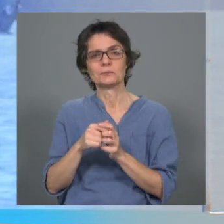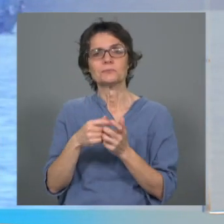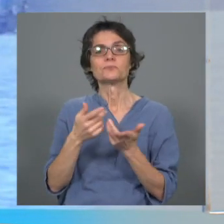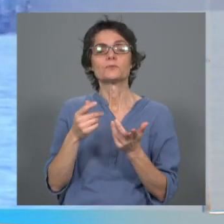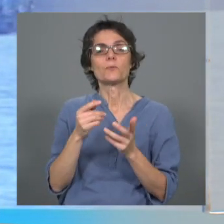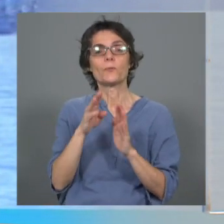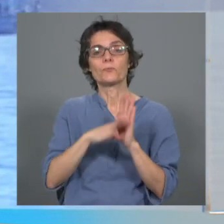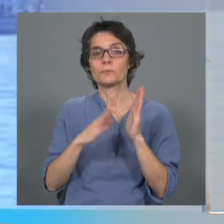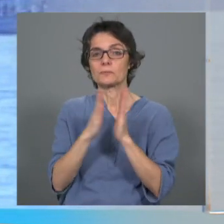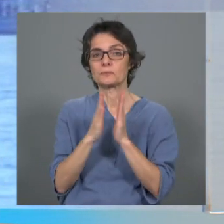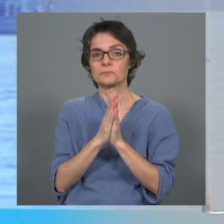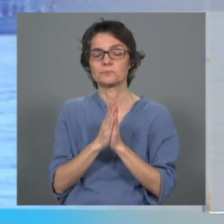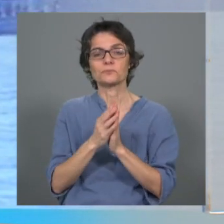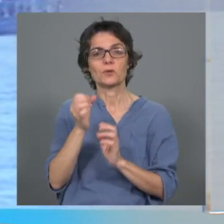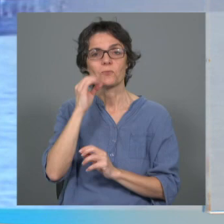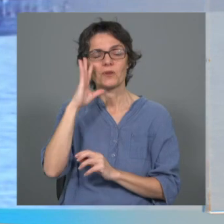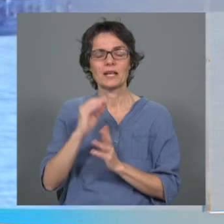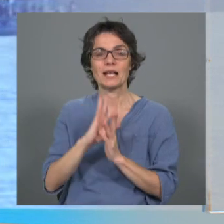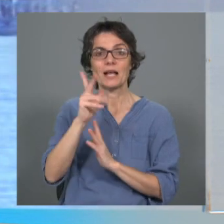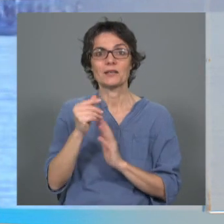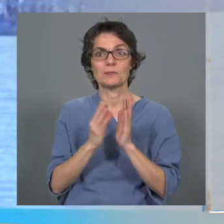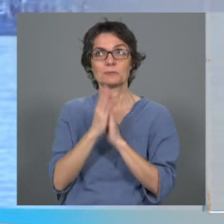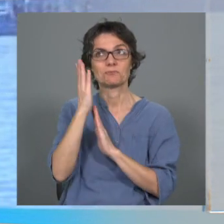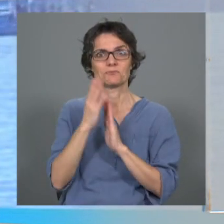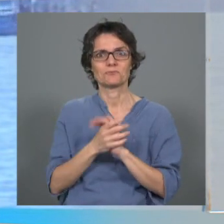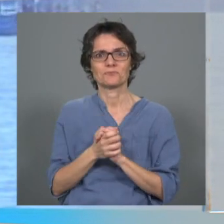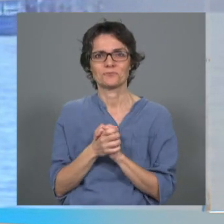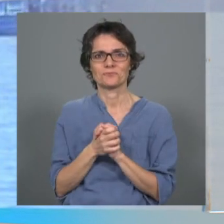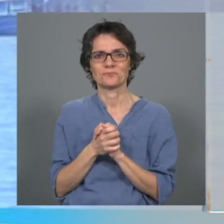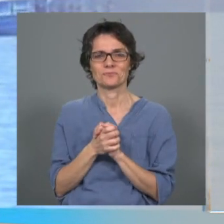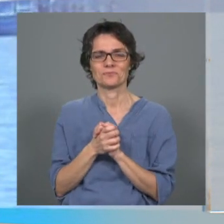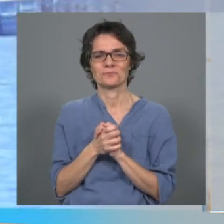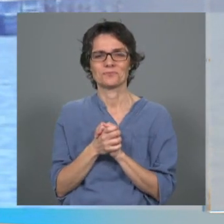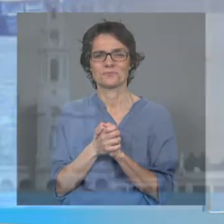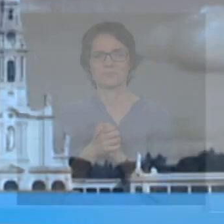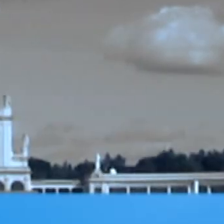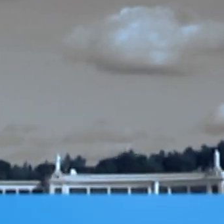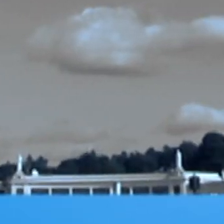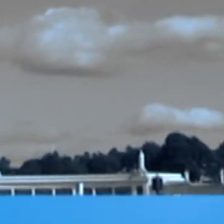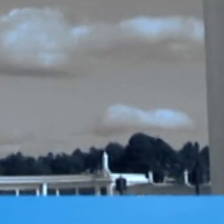programa Eclésia. Tenha então uma muito boa tarde e até amanhã, se Deus quiser.